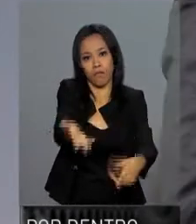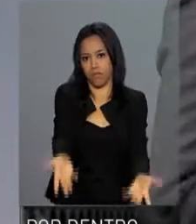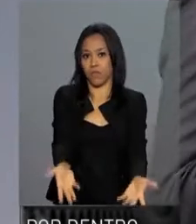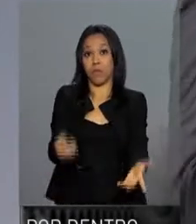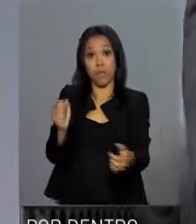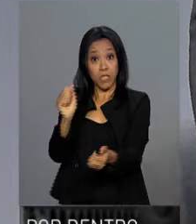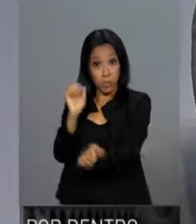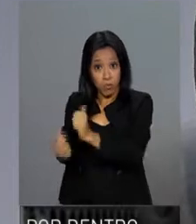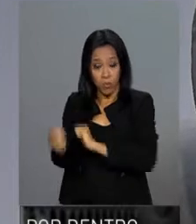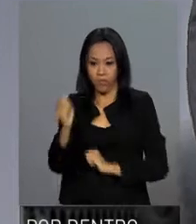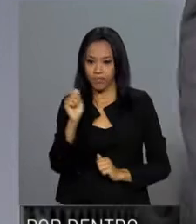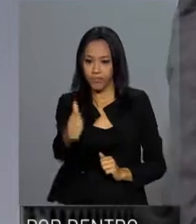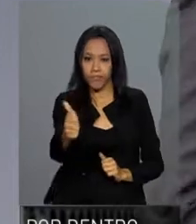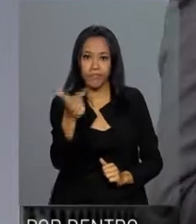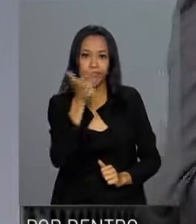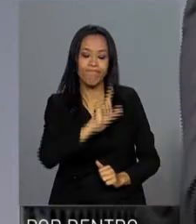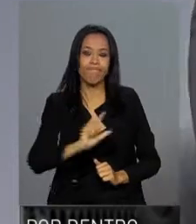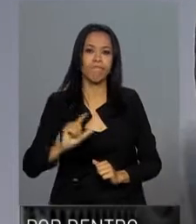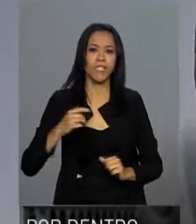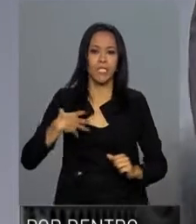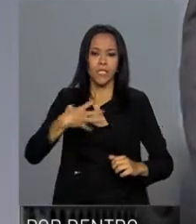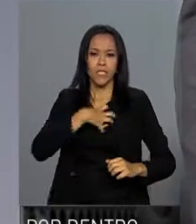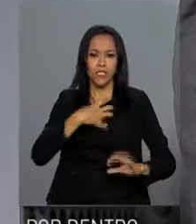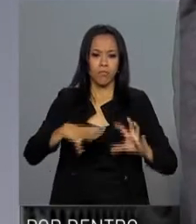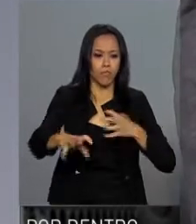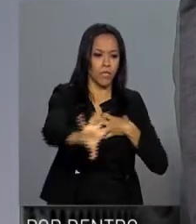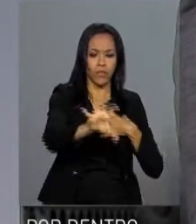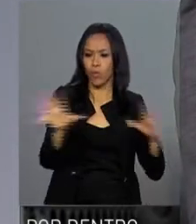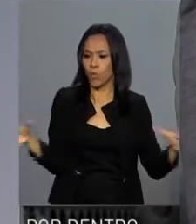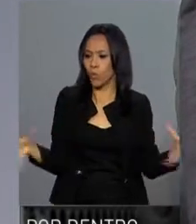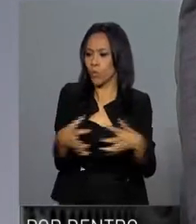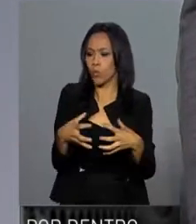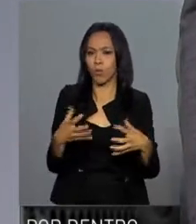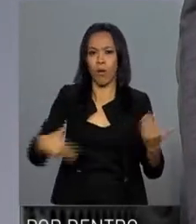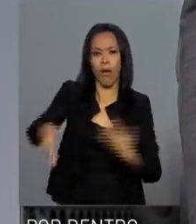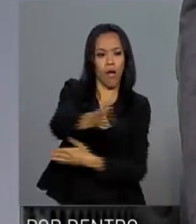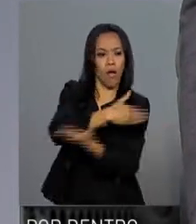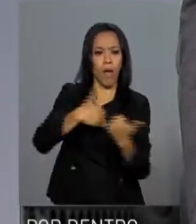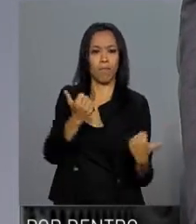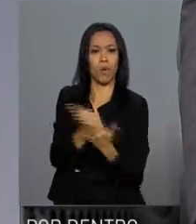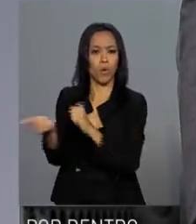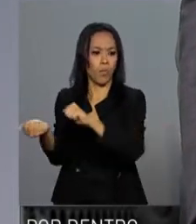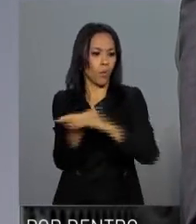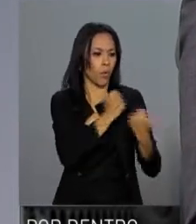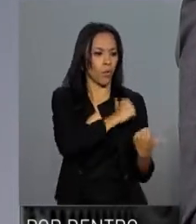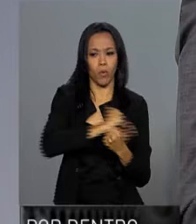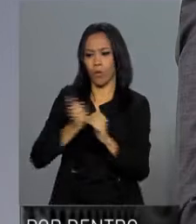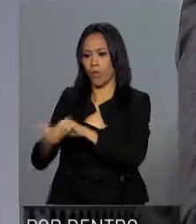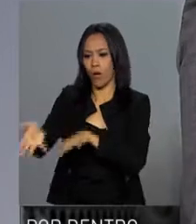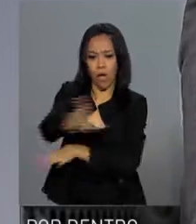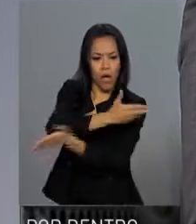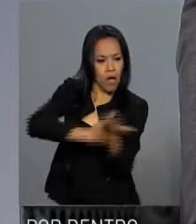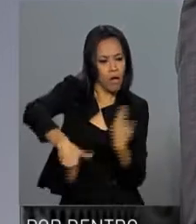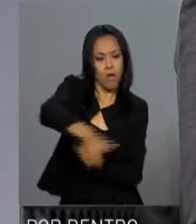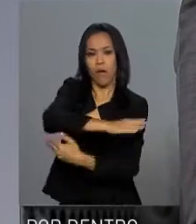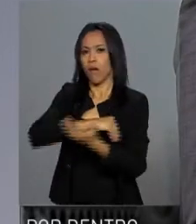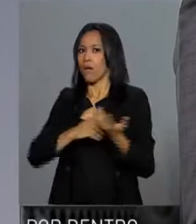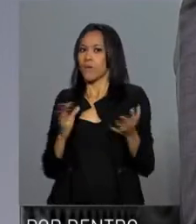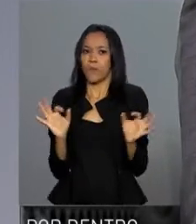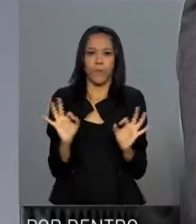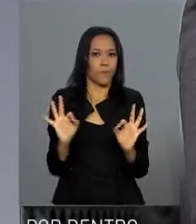o espírito de equipe de cooperação de de apoio